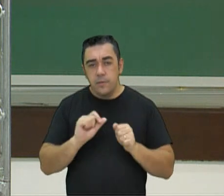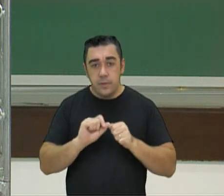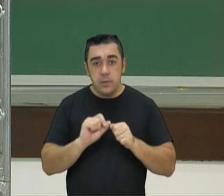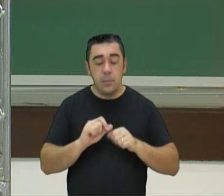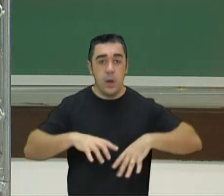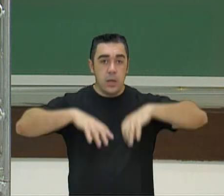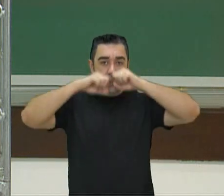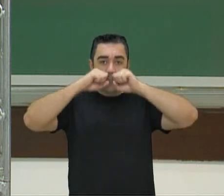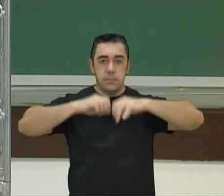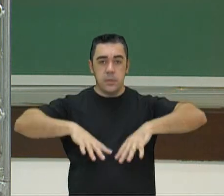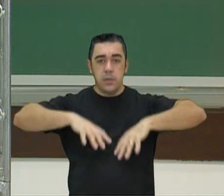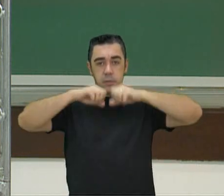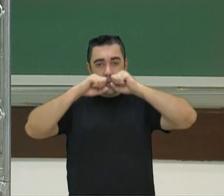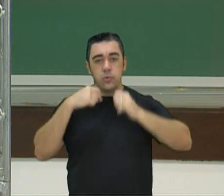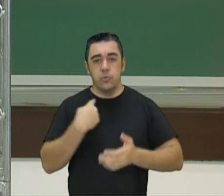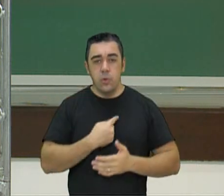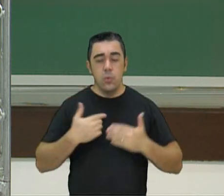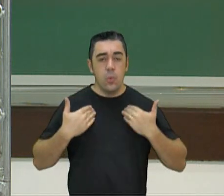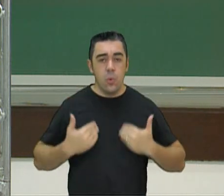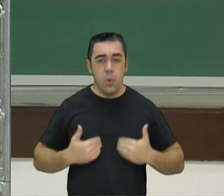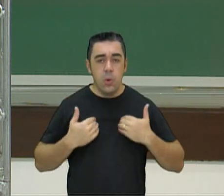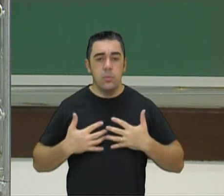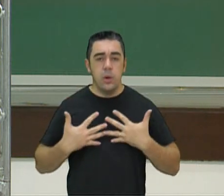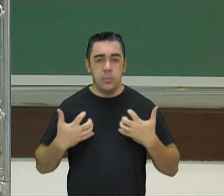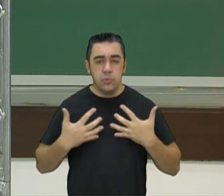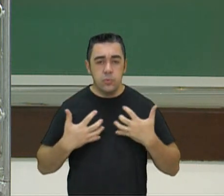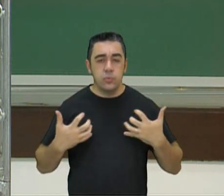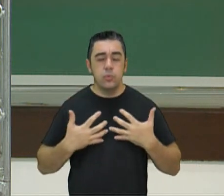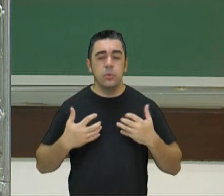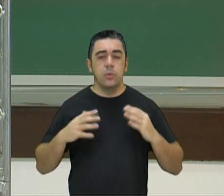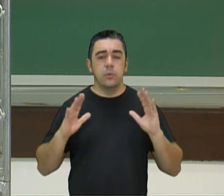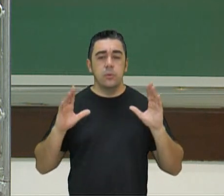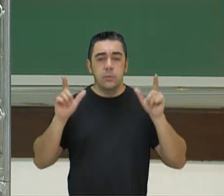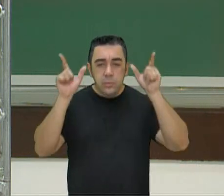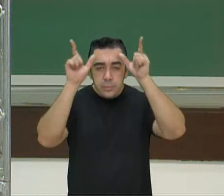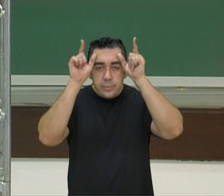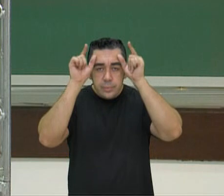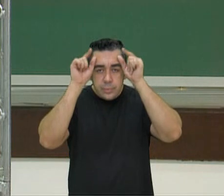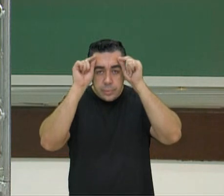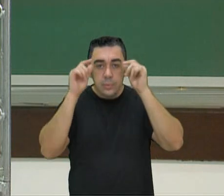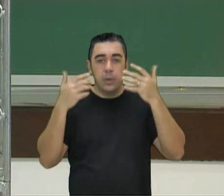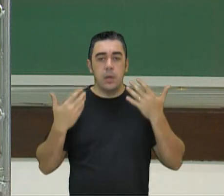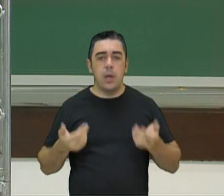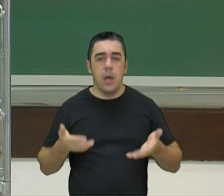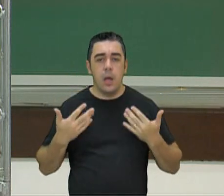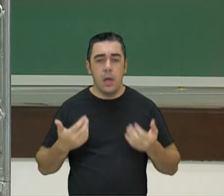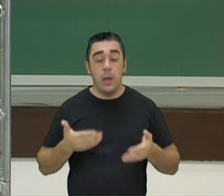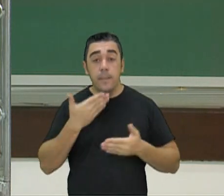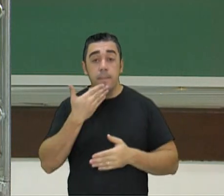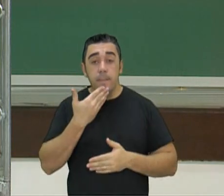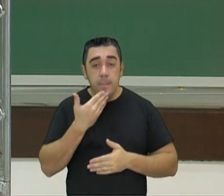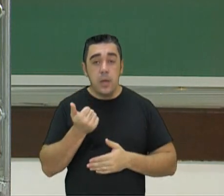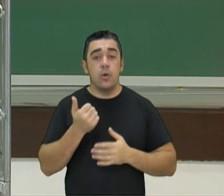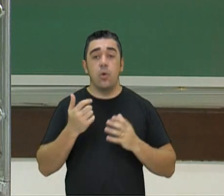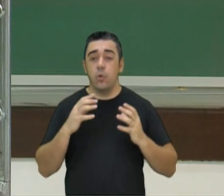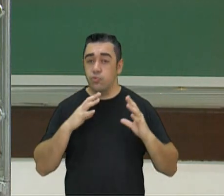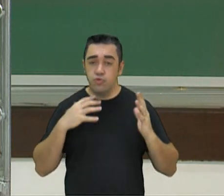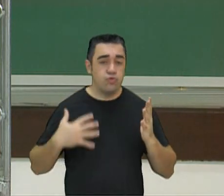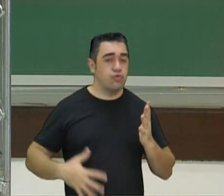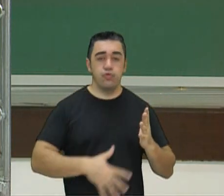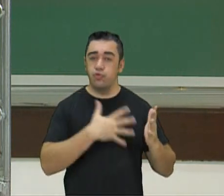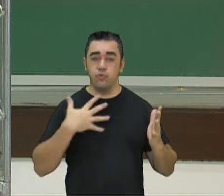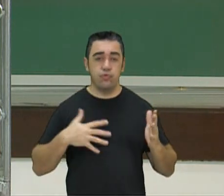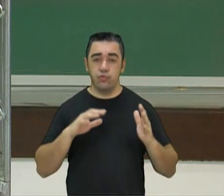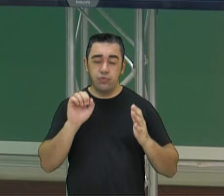de respiração, a nossa musculatura ficou mais relaxada, né? Então a gente acaba tendo uma melhora num conjunto